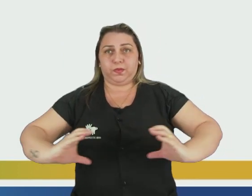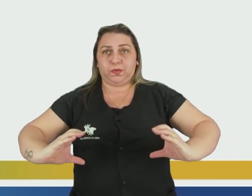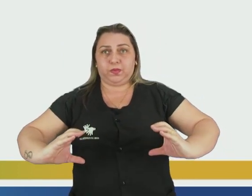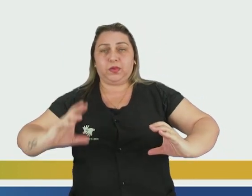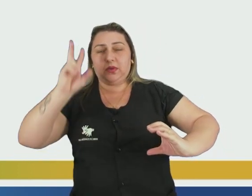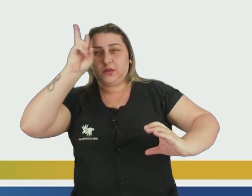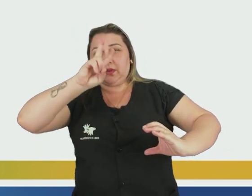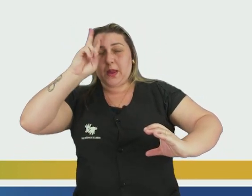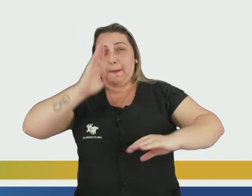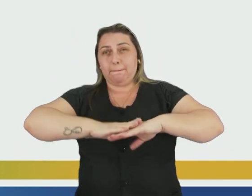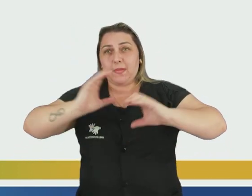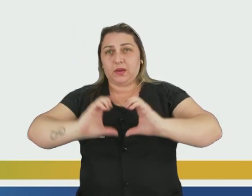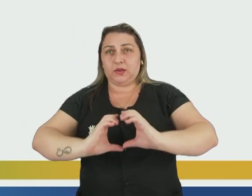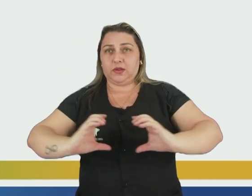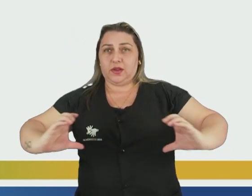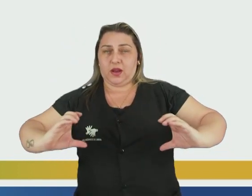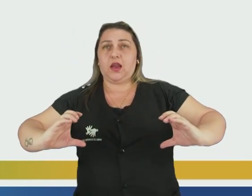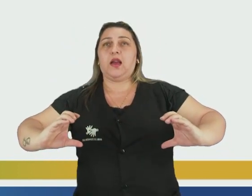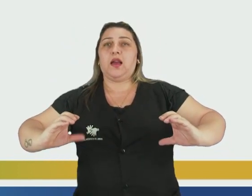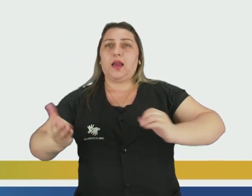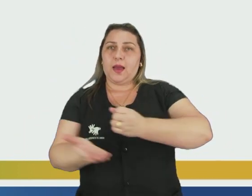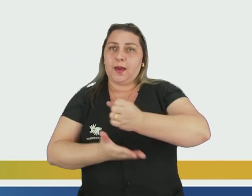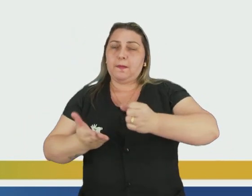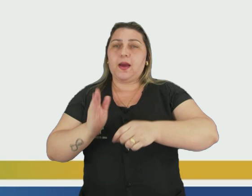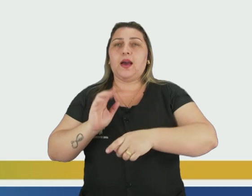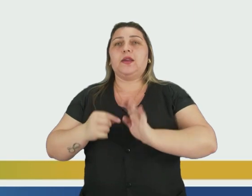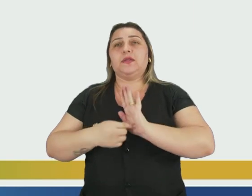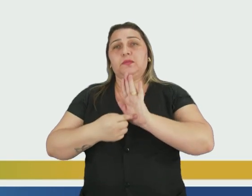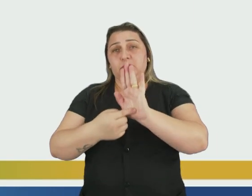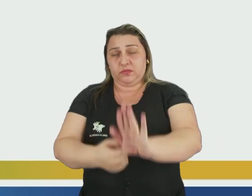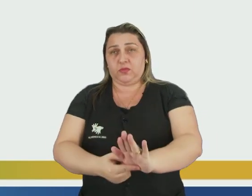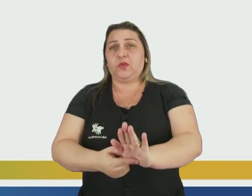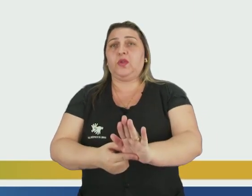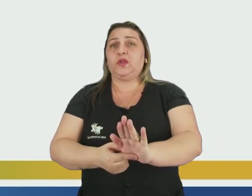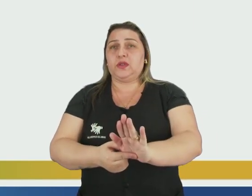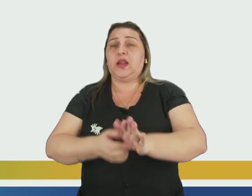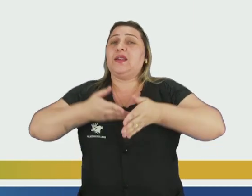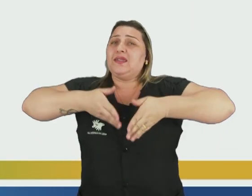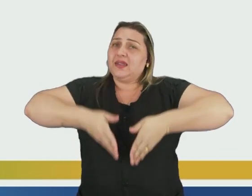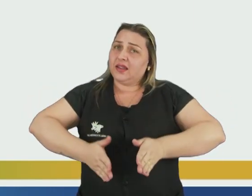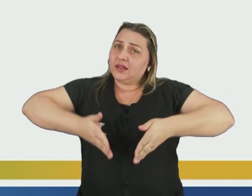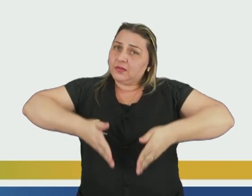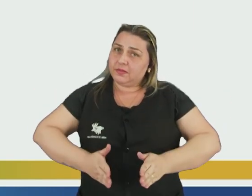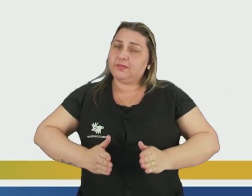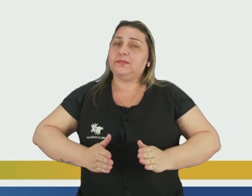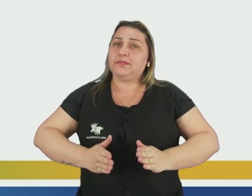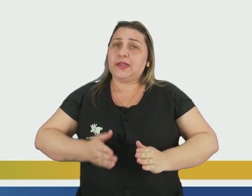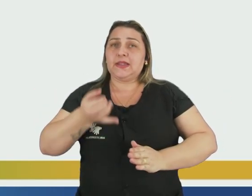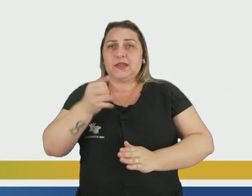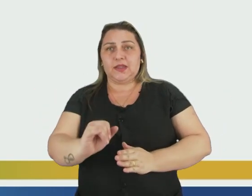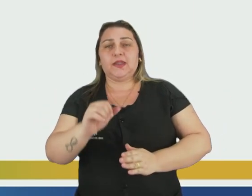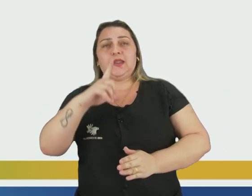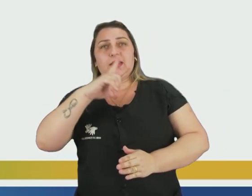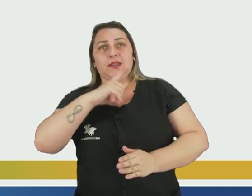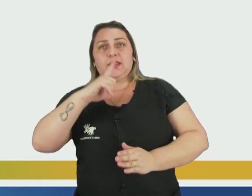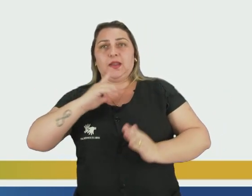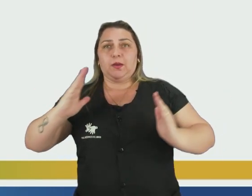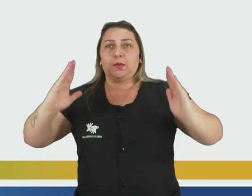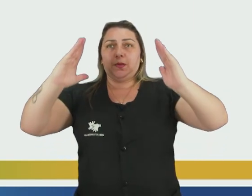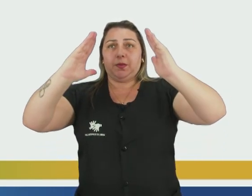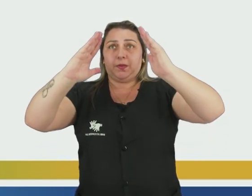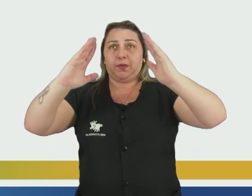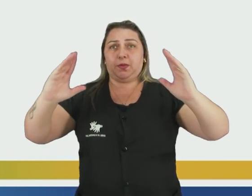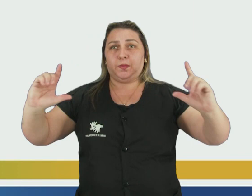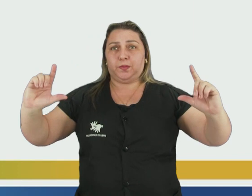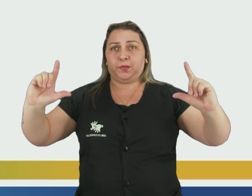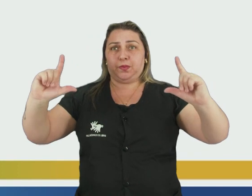quanto mais larga a base da pirâmide, indica um maior número de nascimentos. E se você tem um topo que indica